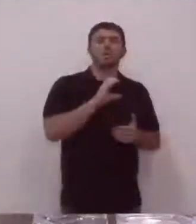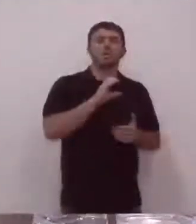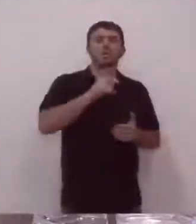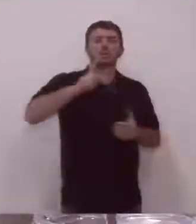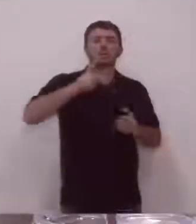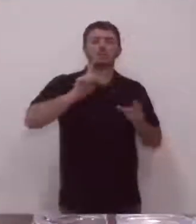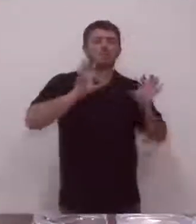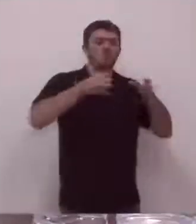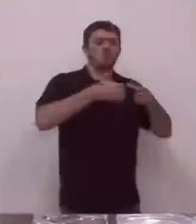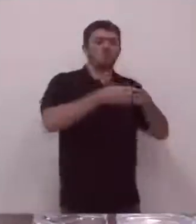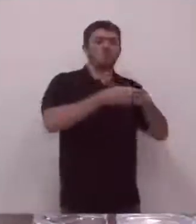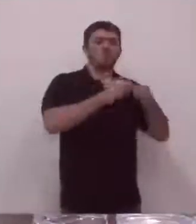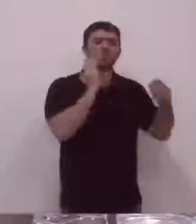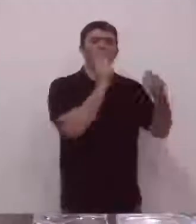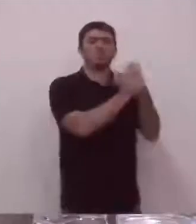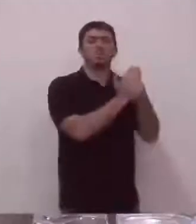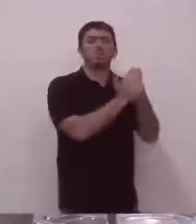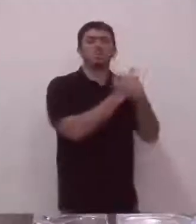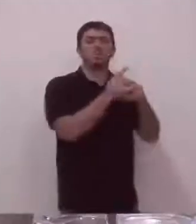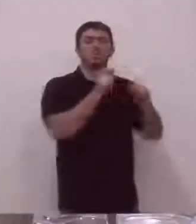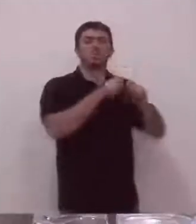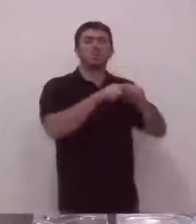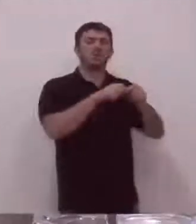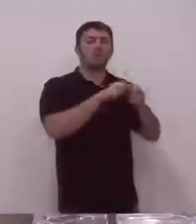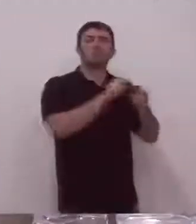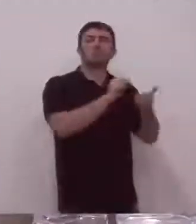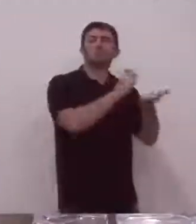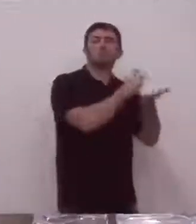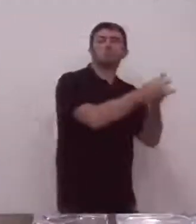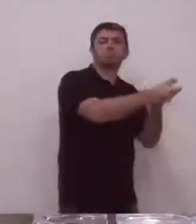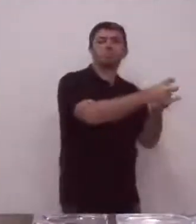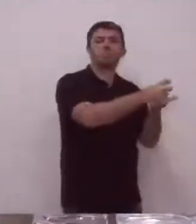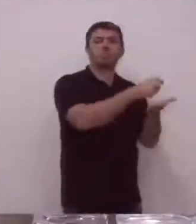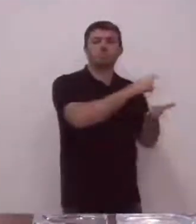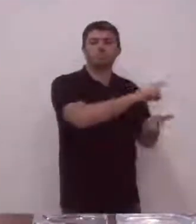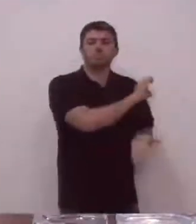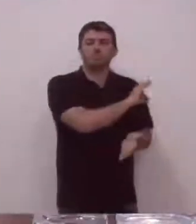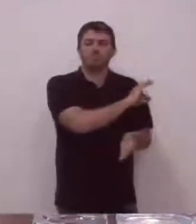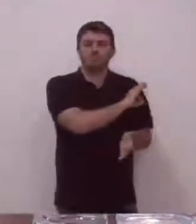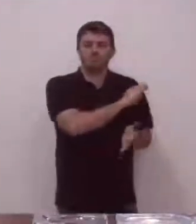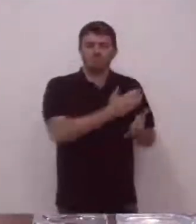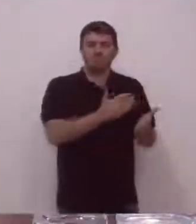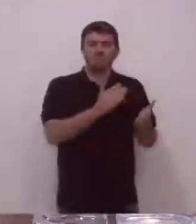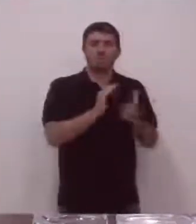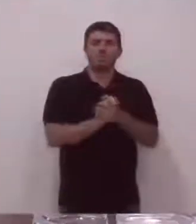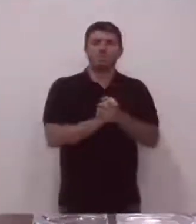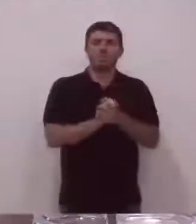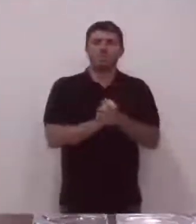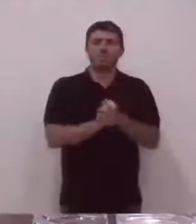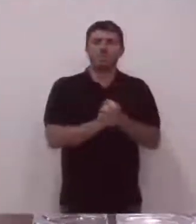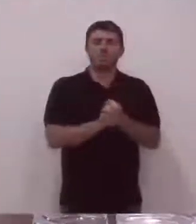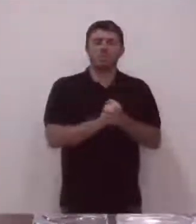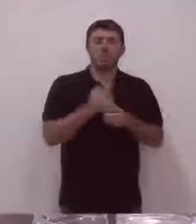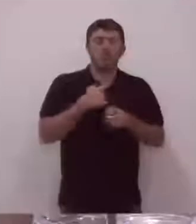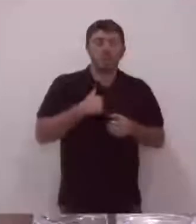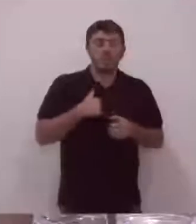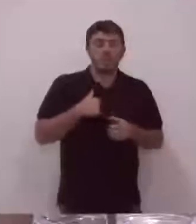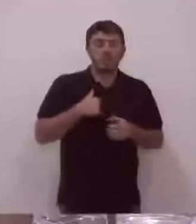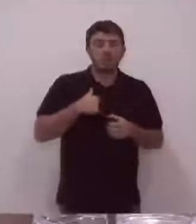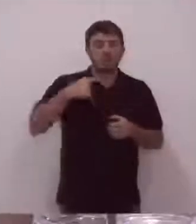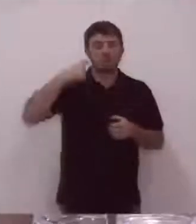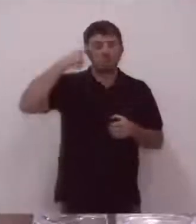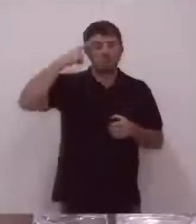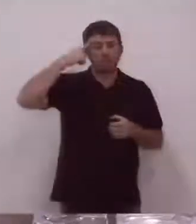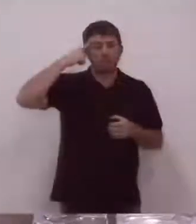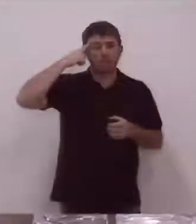para realizar o sonho de alguns, que isso vai acontecer na cidade, nobre vereador. Eu penso que nós